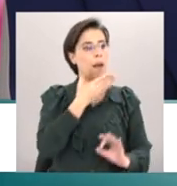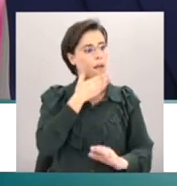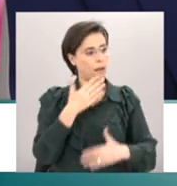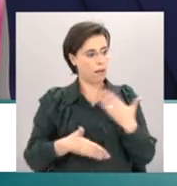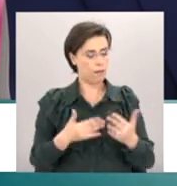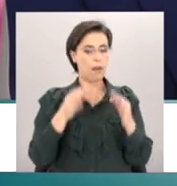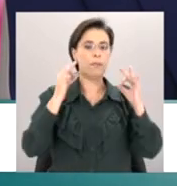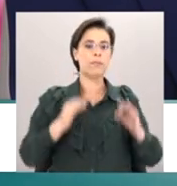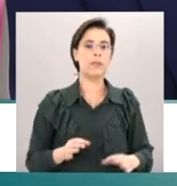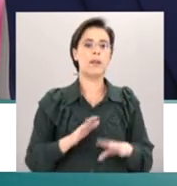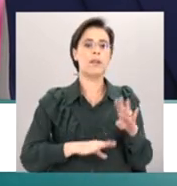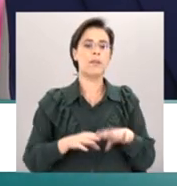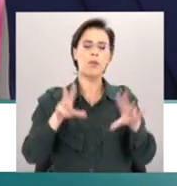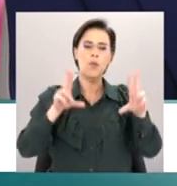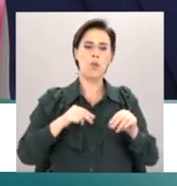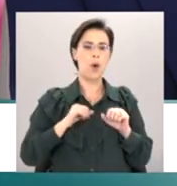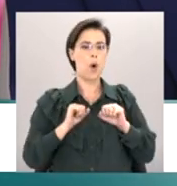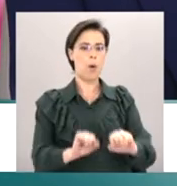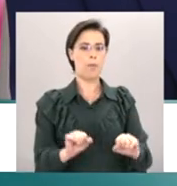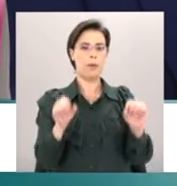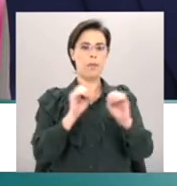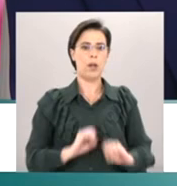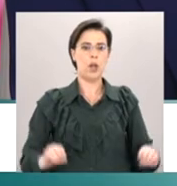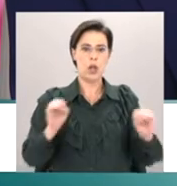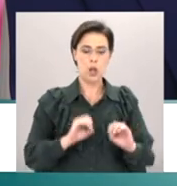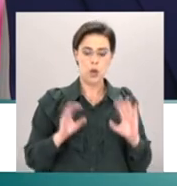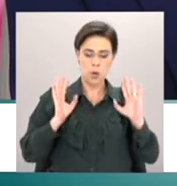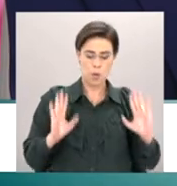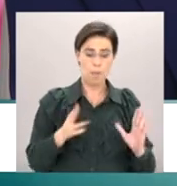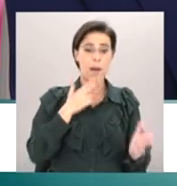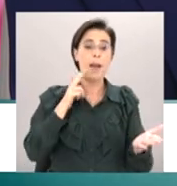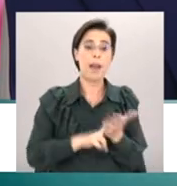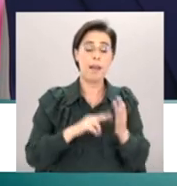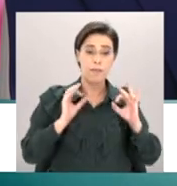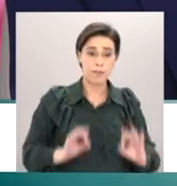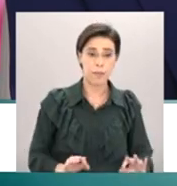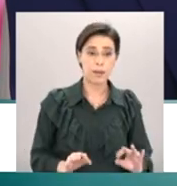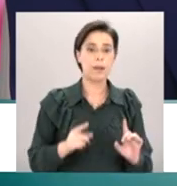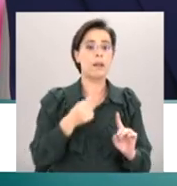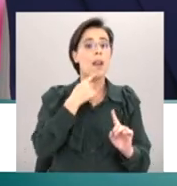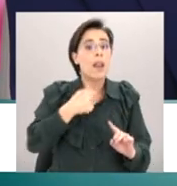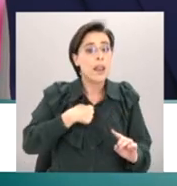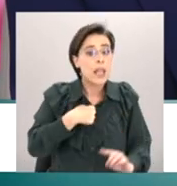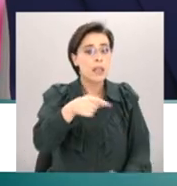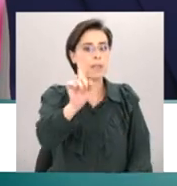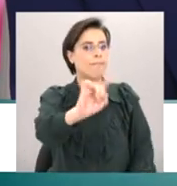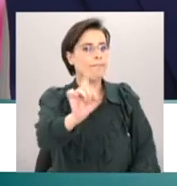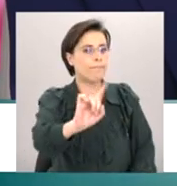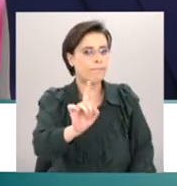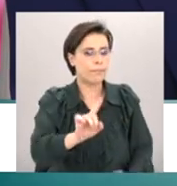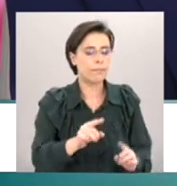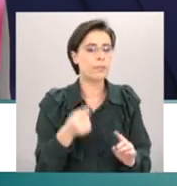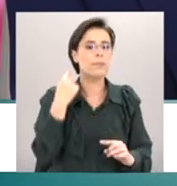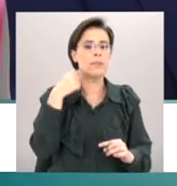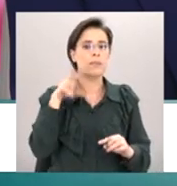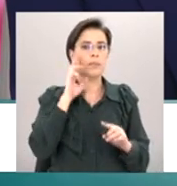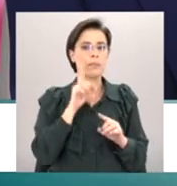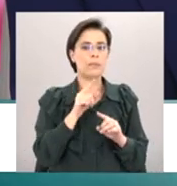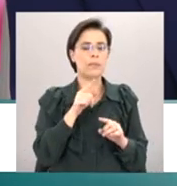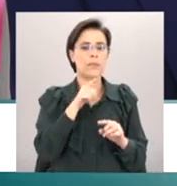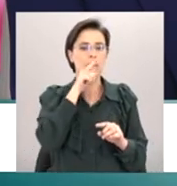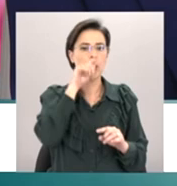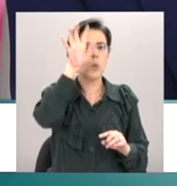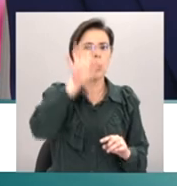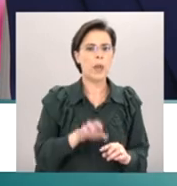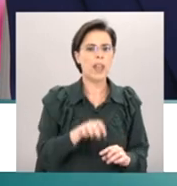fica as deverão ser tomadas e nunca nos apresentamos em uma delas esta verdade dos Factos não venha dizer que como vir um tweet